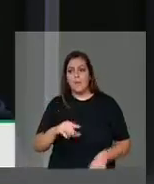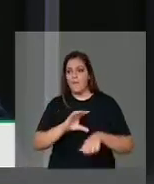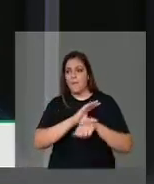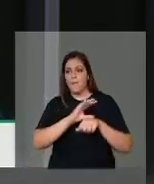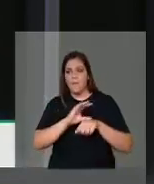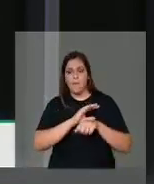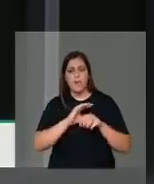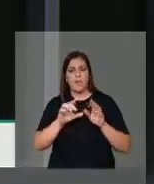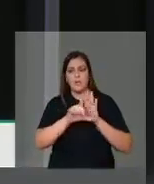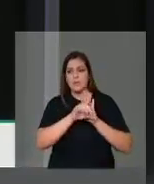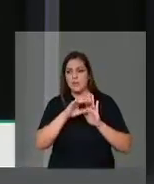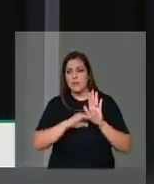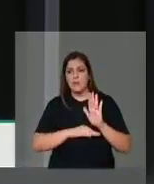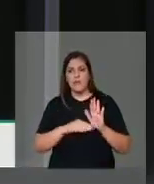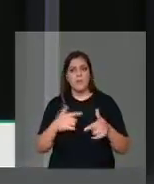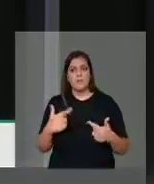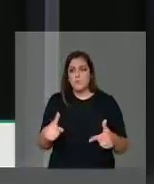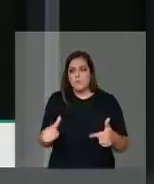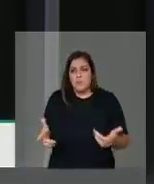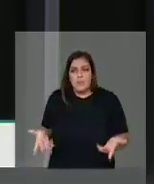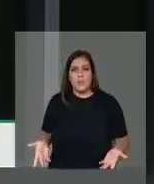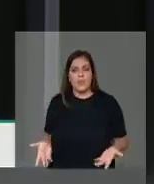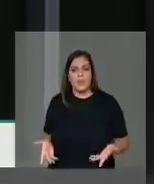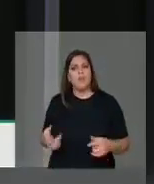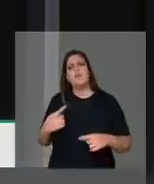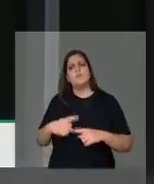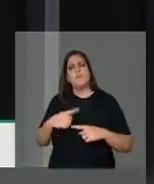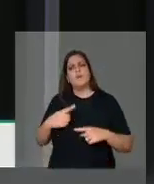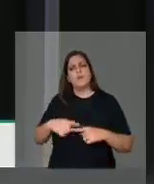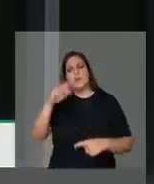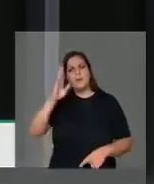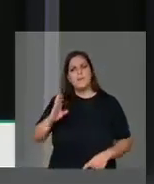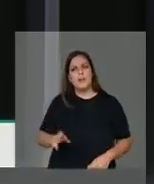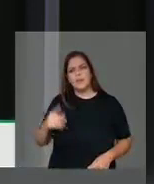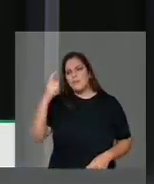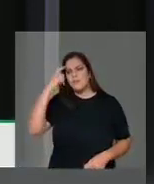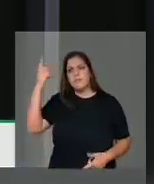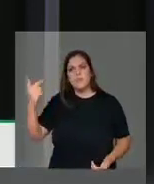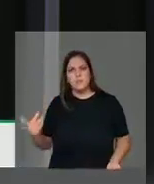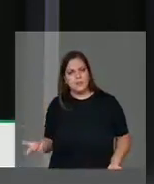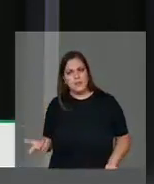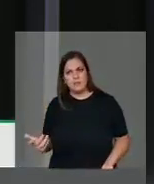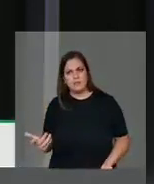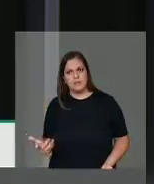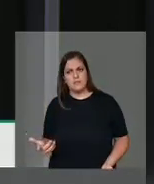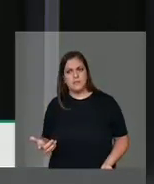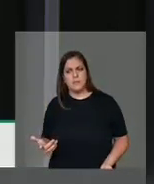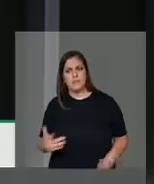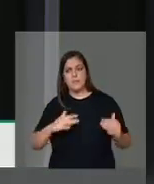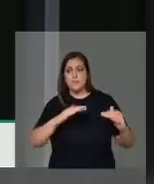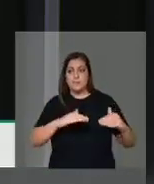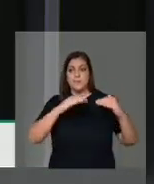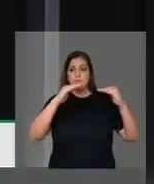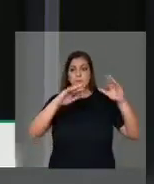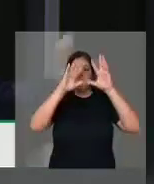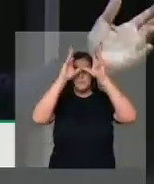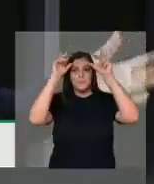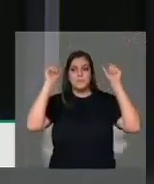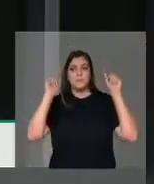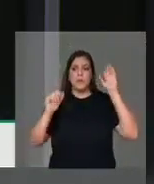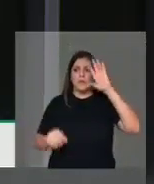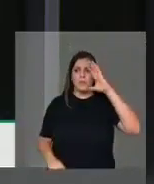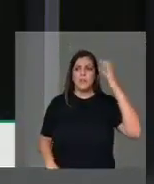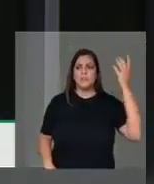Ou seja, é preciso acabar com essa história de, no Brasil, a Suprema Corte decidir